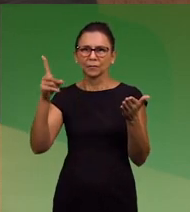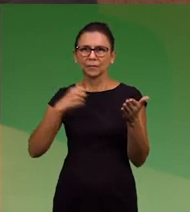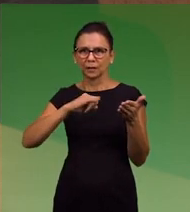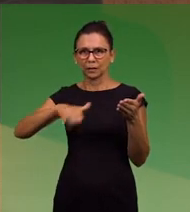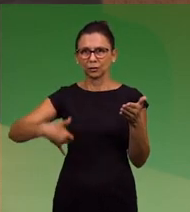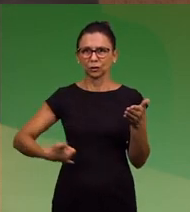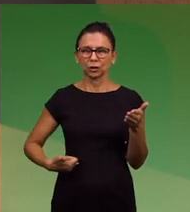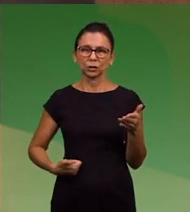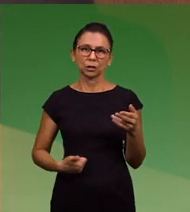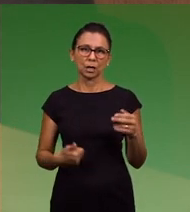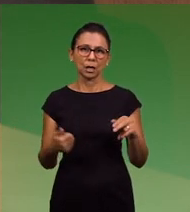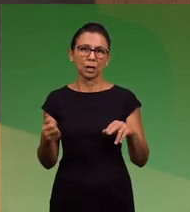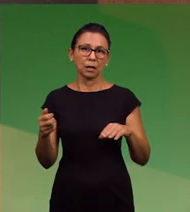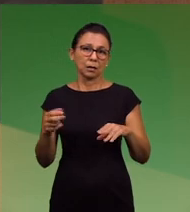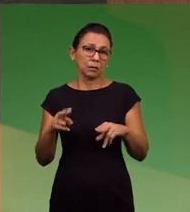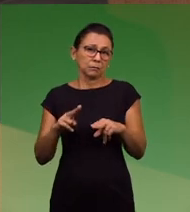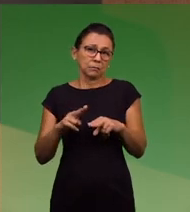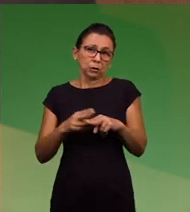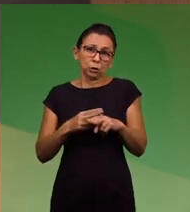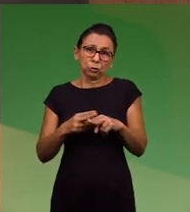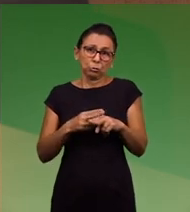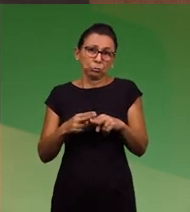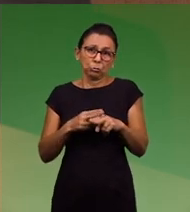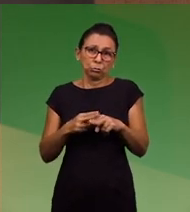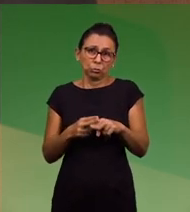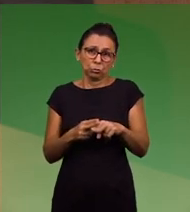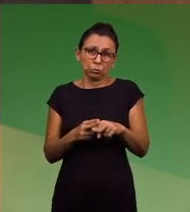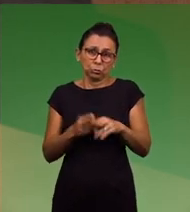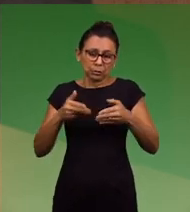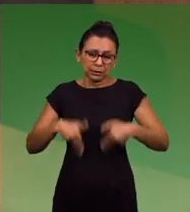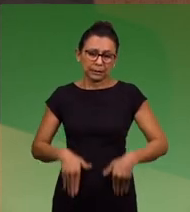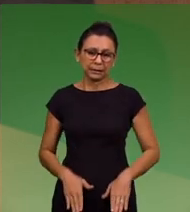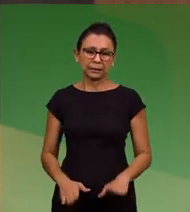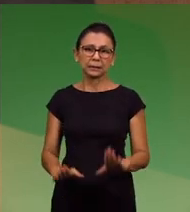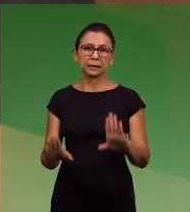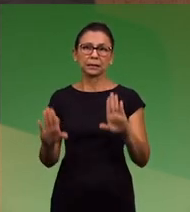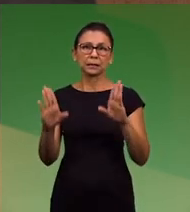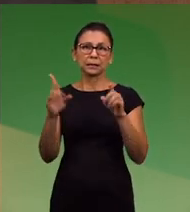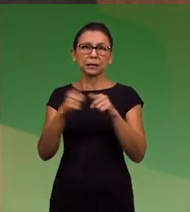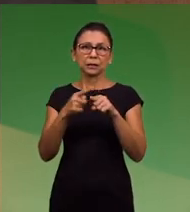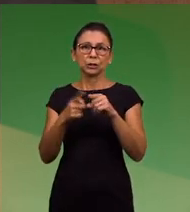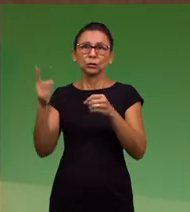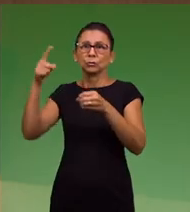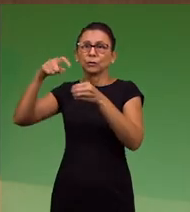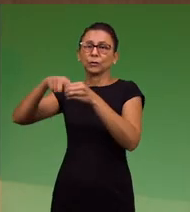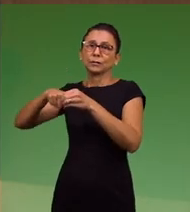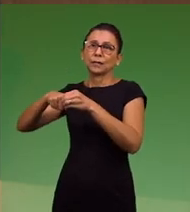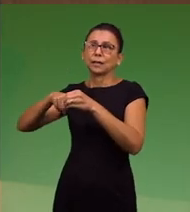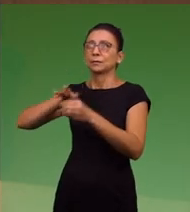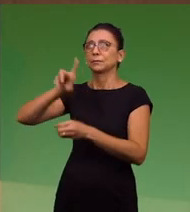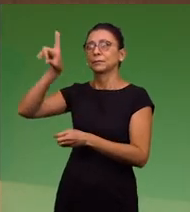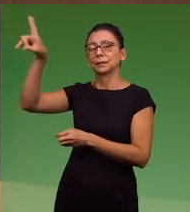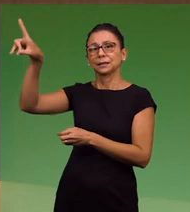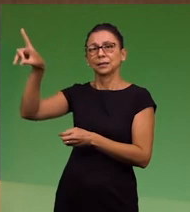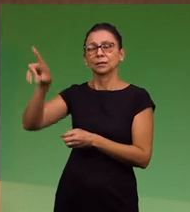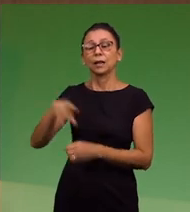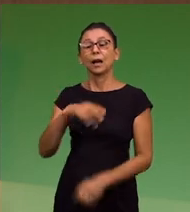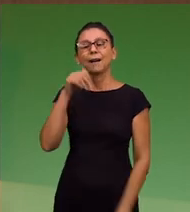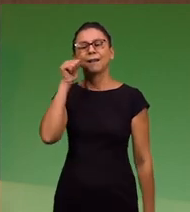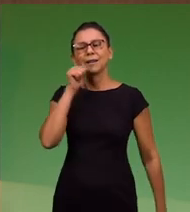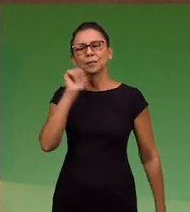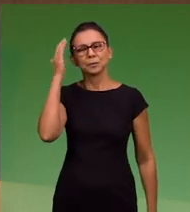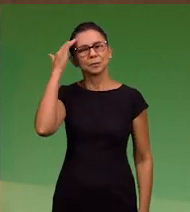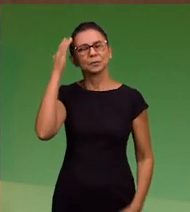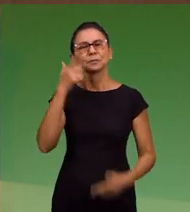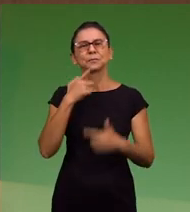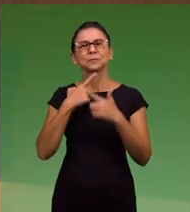da minha mãe, nu tornarei para lá. O Senhor deu, o Senhor tirou, bendito seja o nome do Senhor. E aquela senhora entendeu, o pastor falou: sabe, quer encontrar com o seu filho